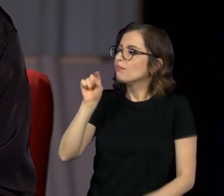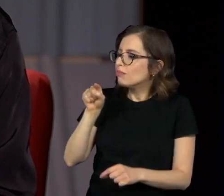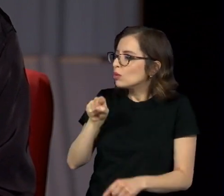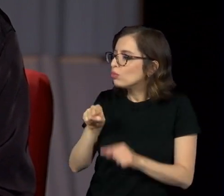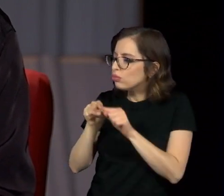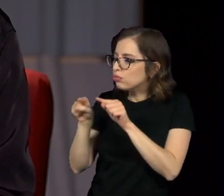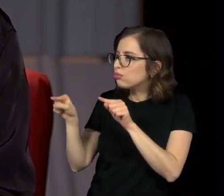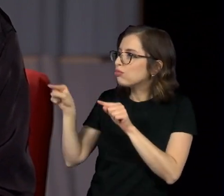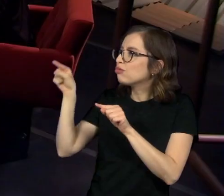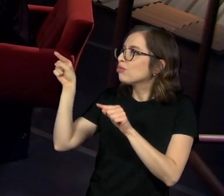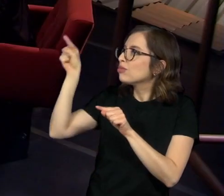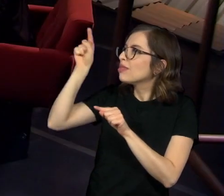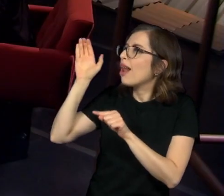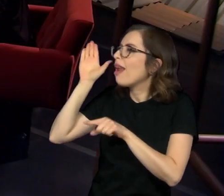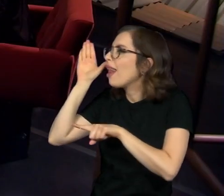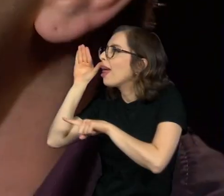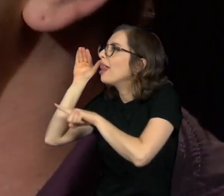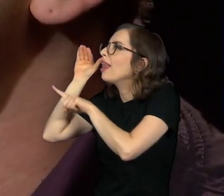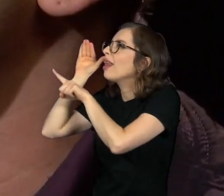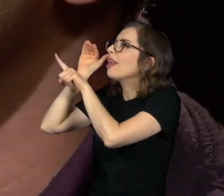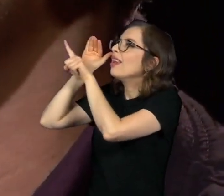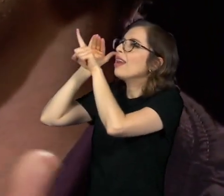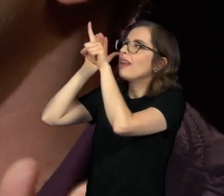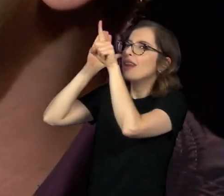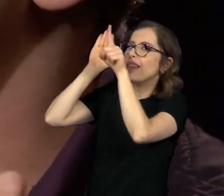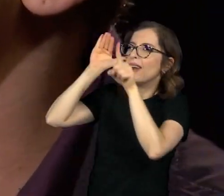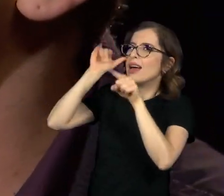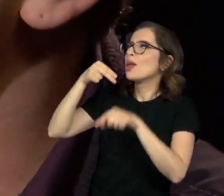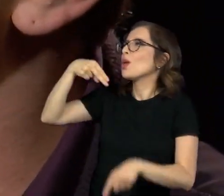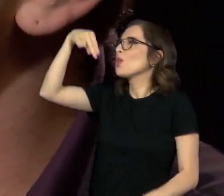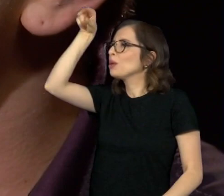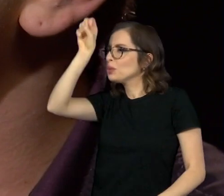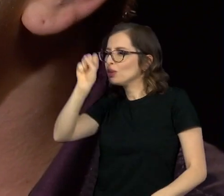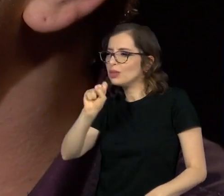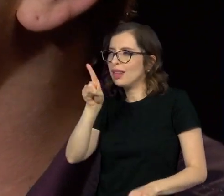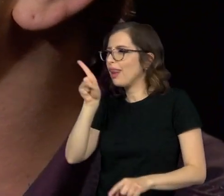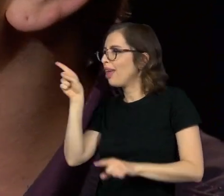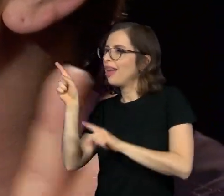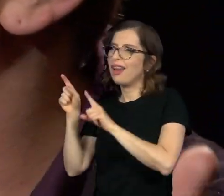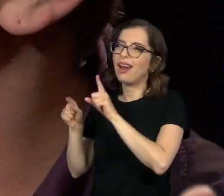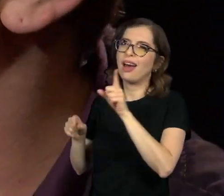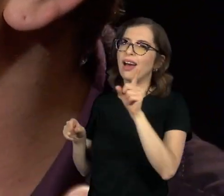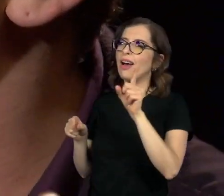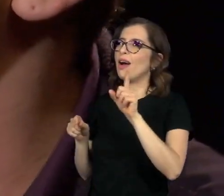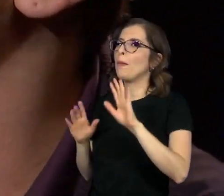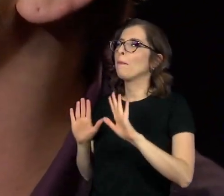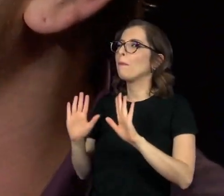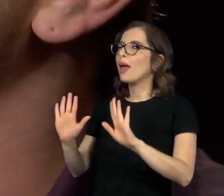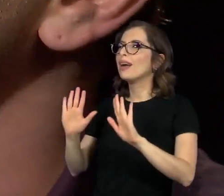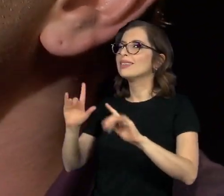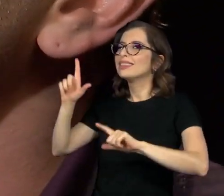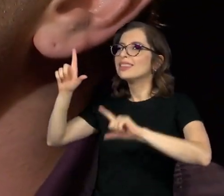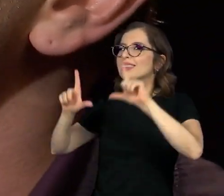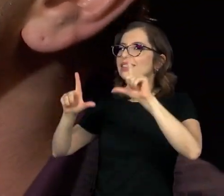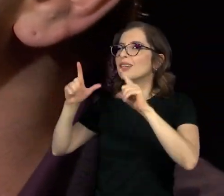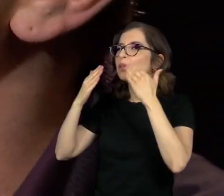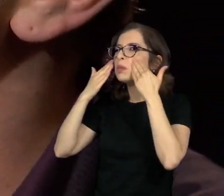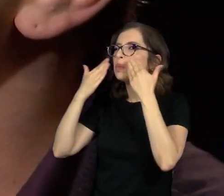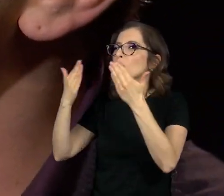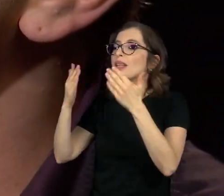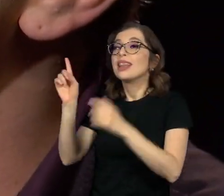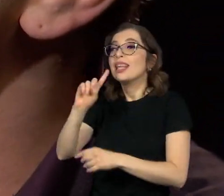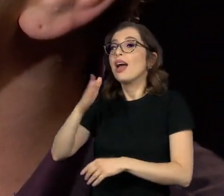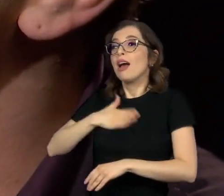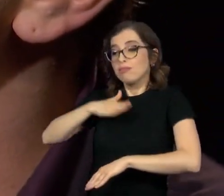carga enigmática que tem nela também. Não é aquilo que está apenas na TV, não é aquilo que é apenas exaltado, mas são